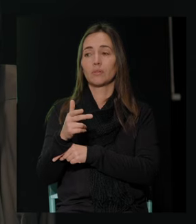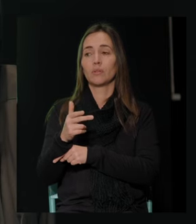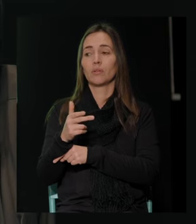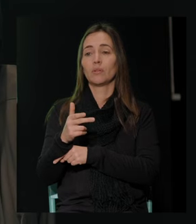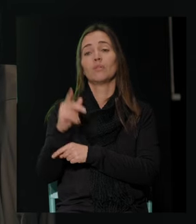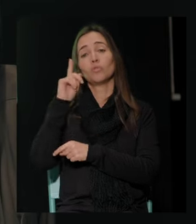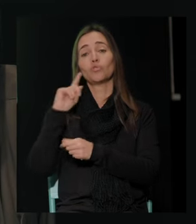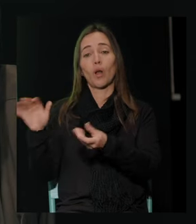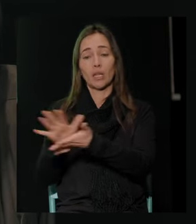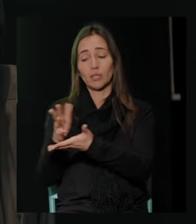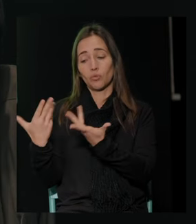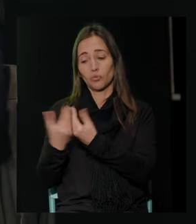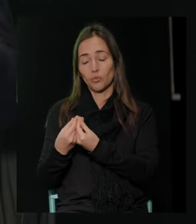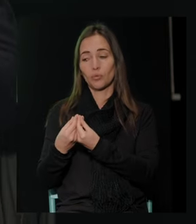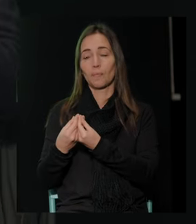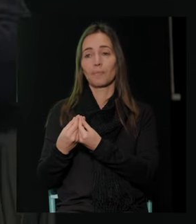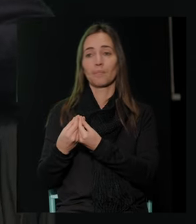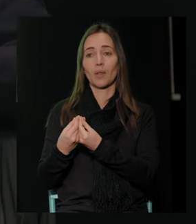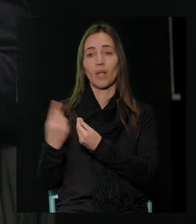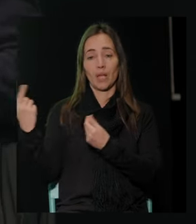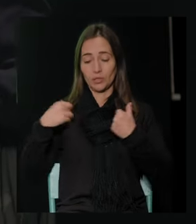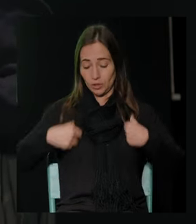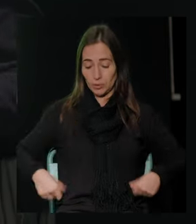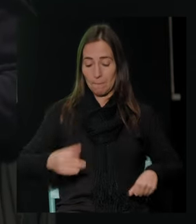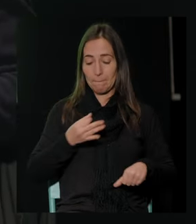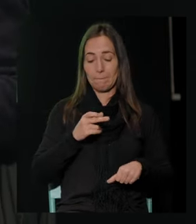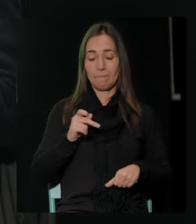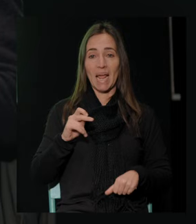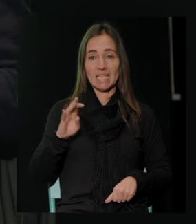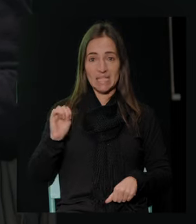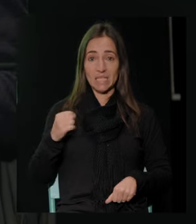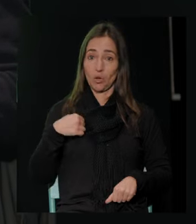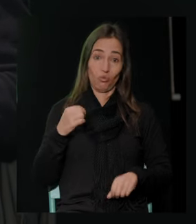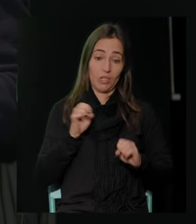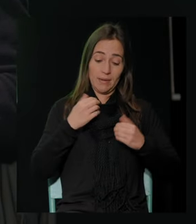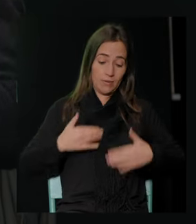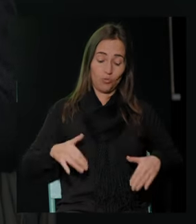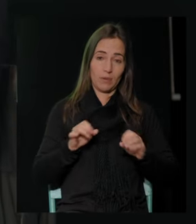com uma das jornalistas. Eles tinham os coletes a dizer pressa, eu não tinha rigorosamente nada e, portanto,